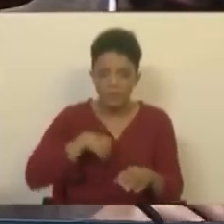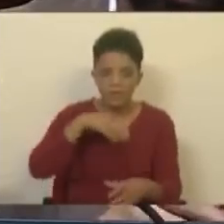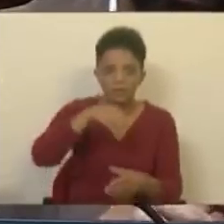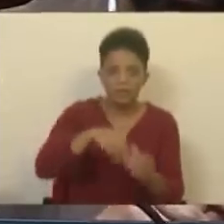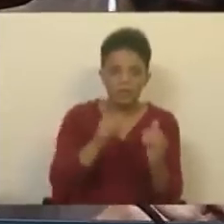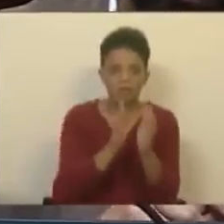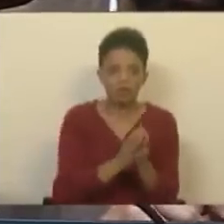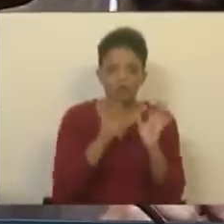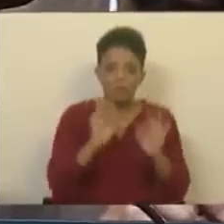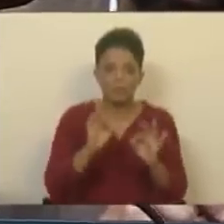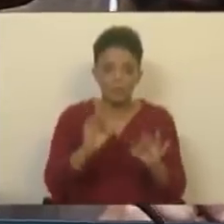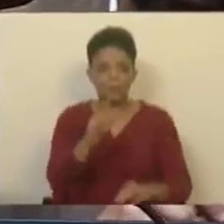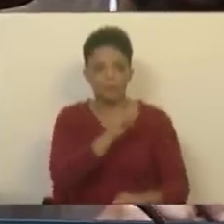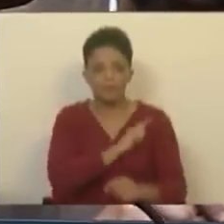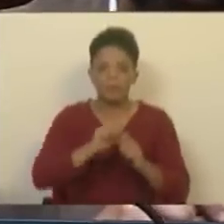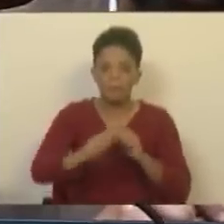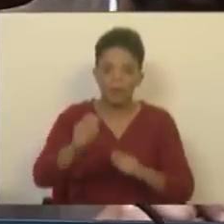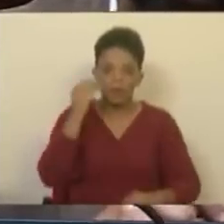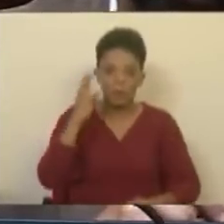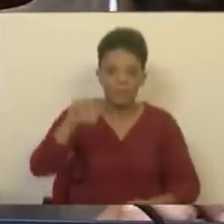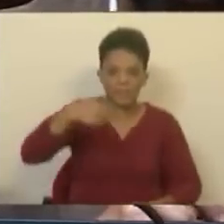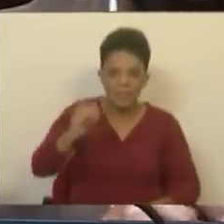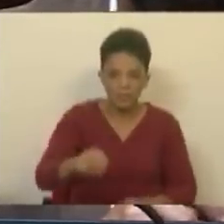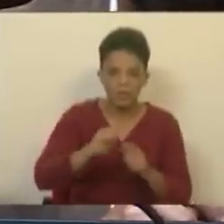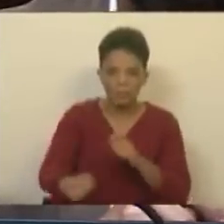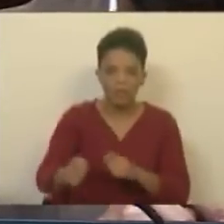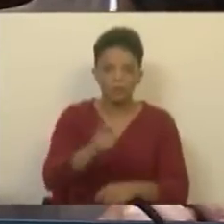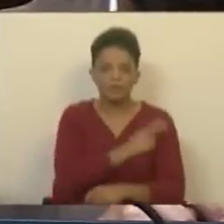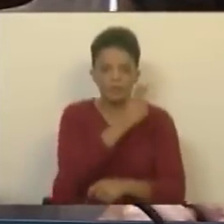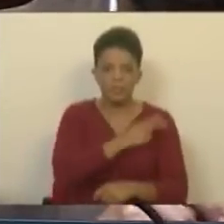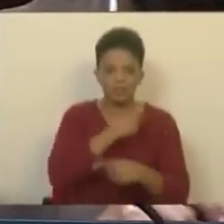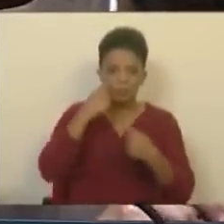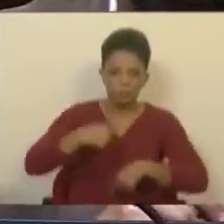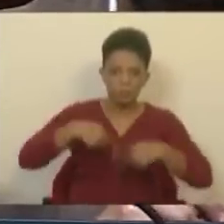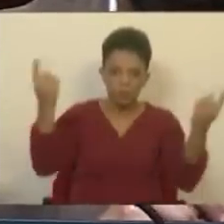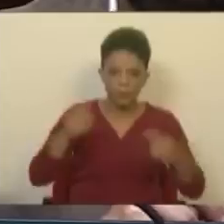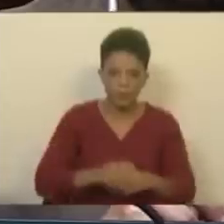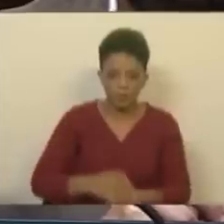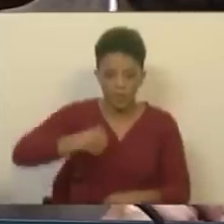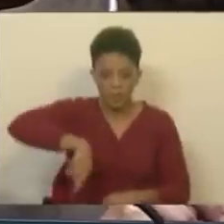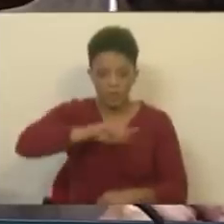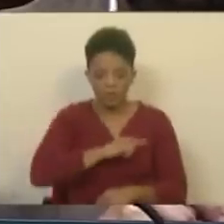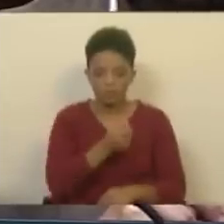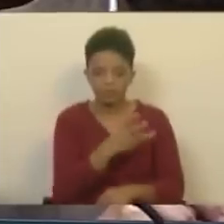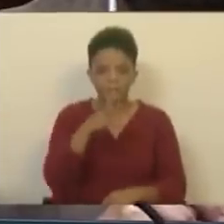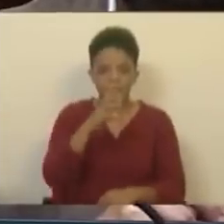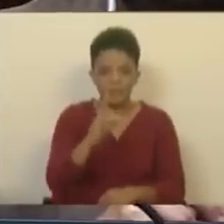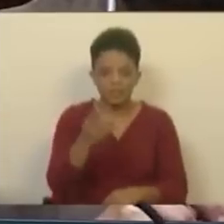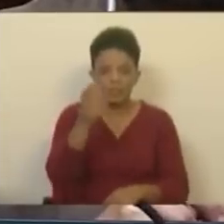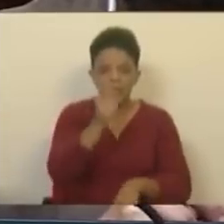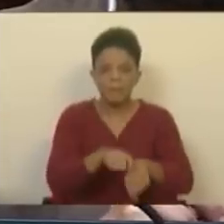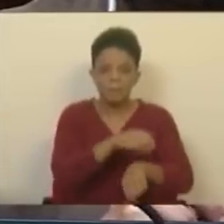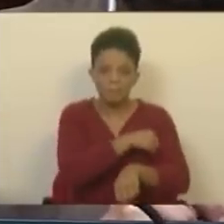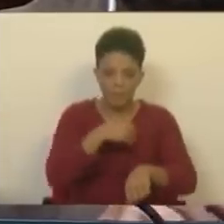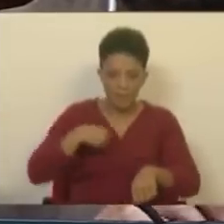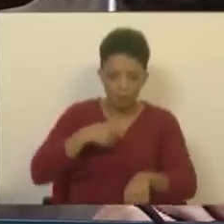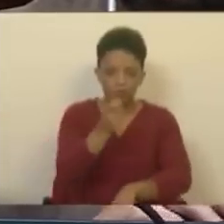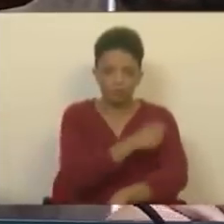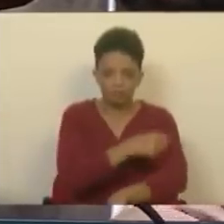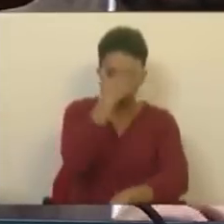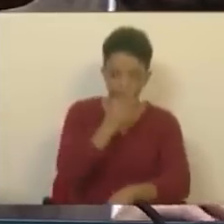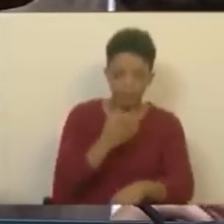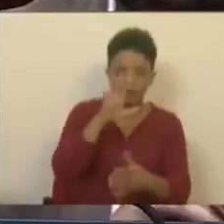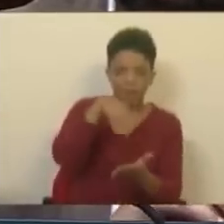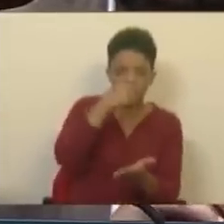prontos para o setor privado pagos no SNS pague nas universidades públicas nós temos 16 anos que desistas que acabaram